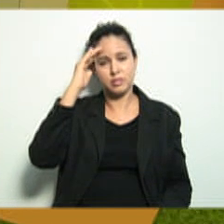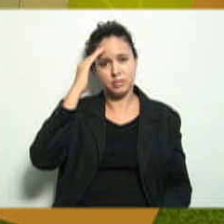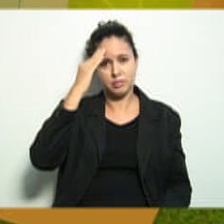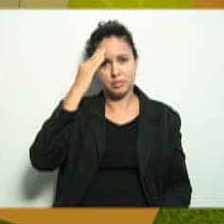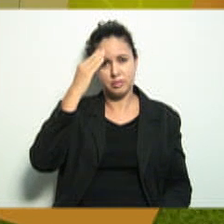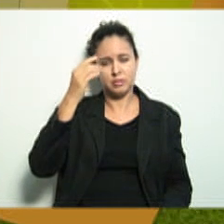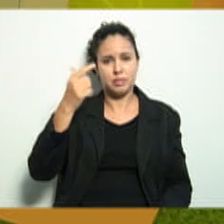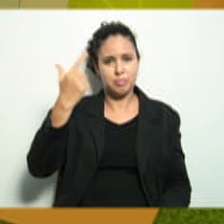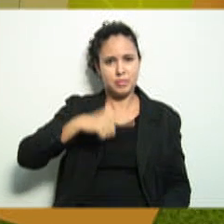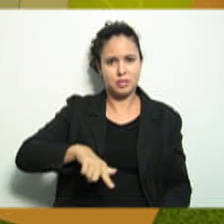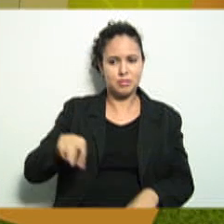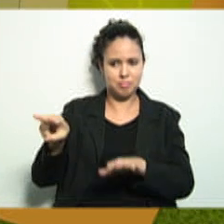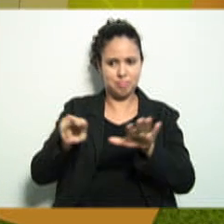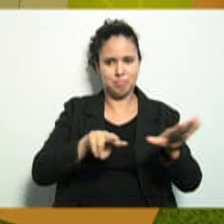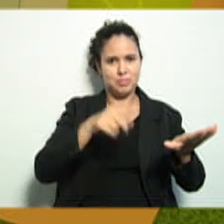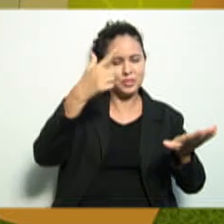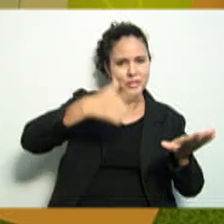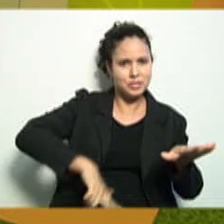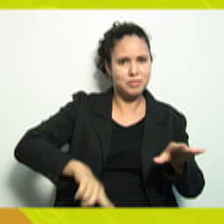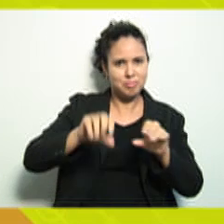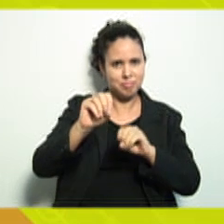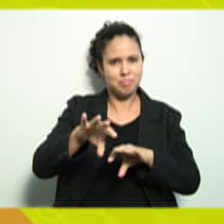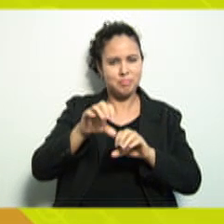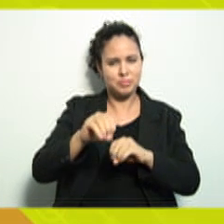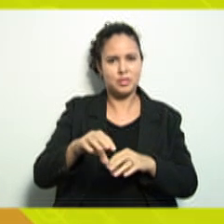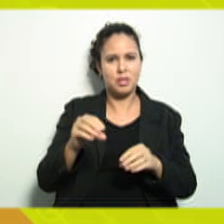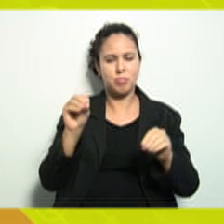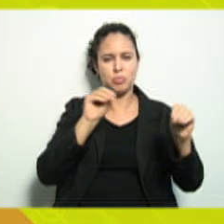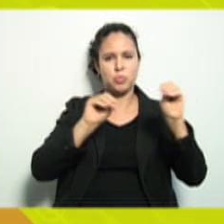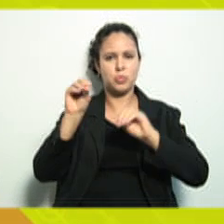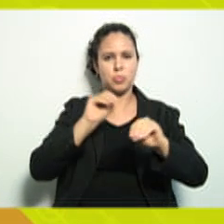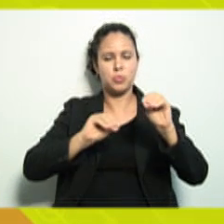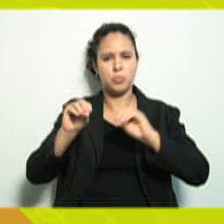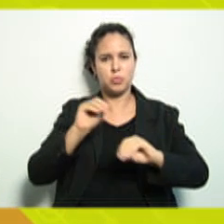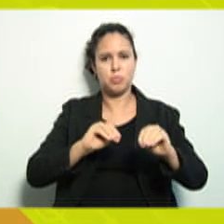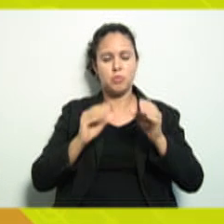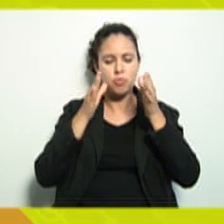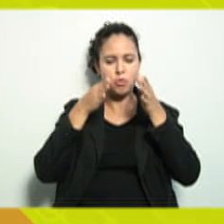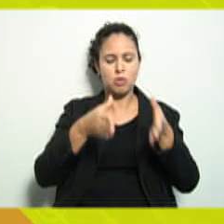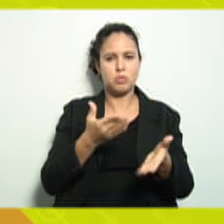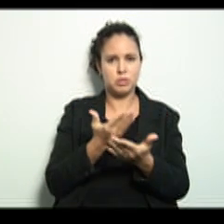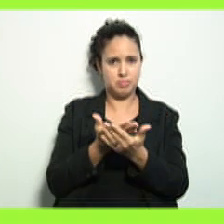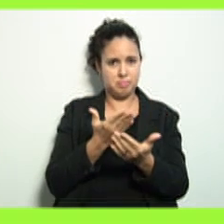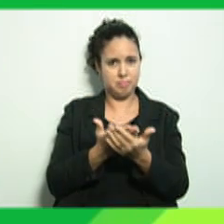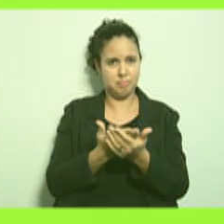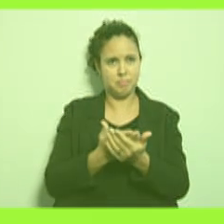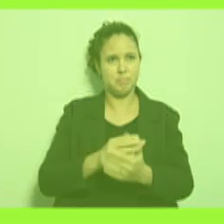vem nós estaremos novamente com vocês. Beijos e foquem nos estudos, hein?